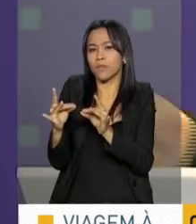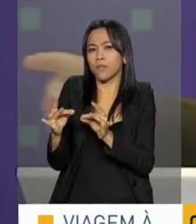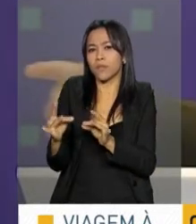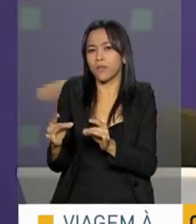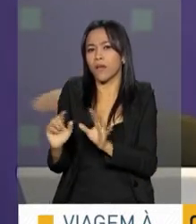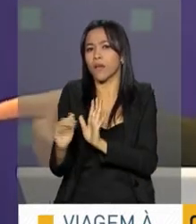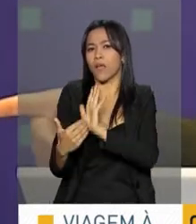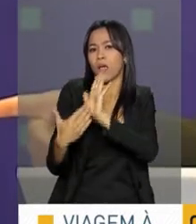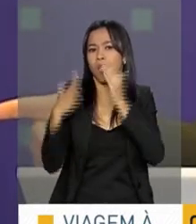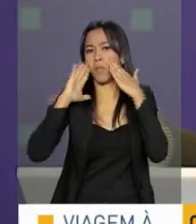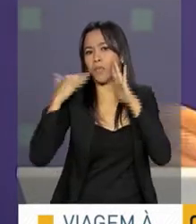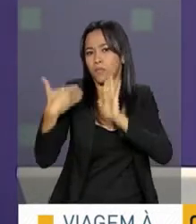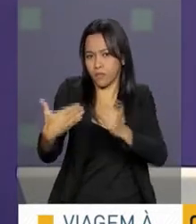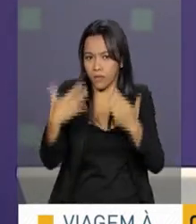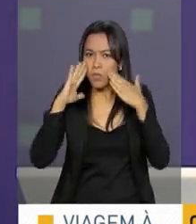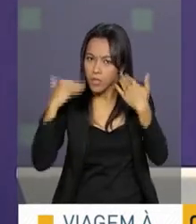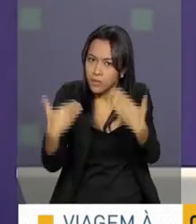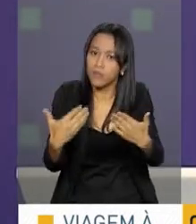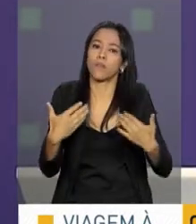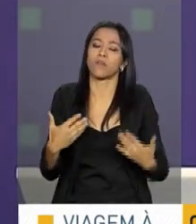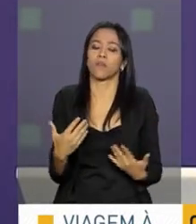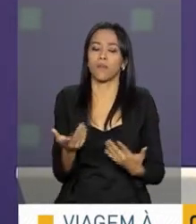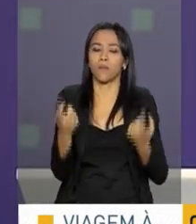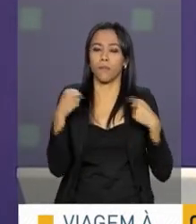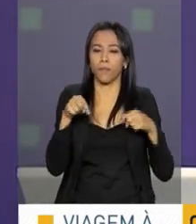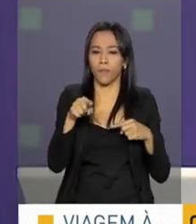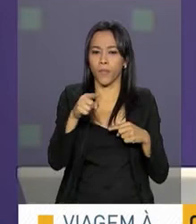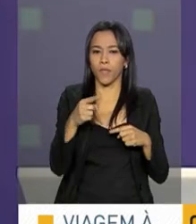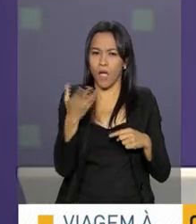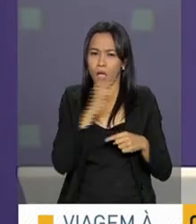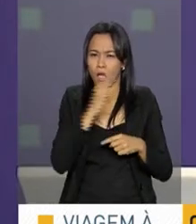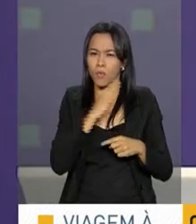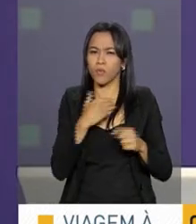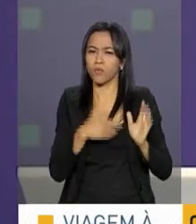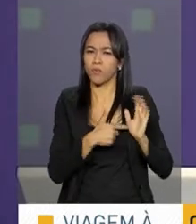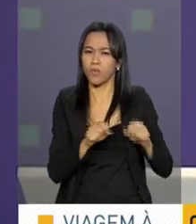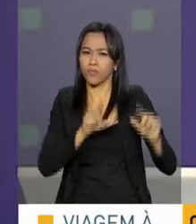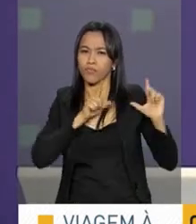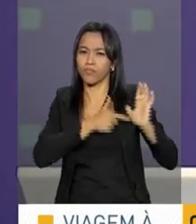mercado. E aí nós temos, poderia passar de uma por uma, rapidinho?